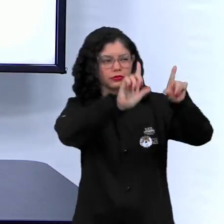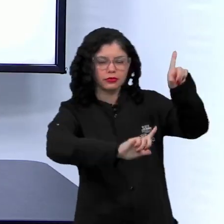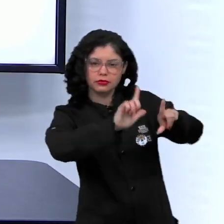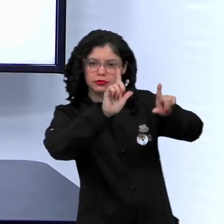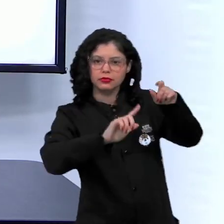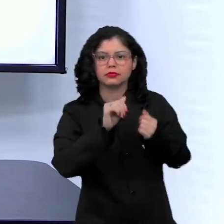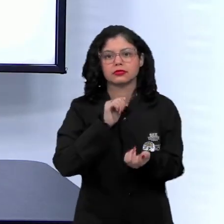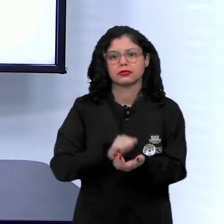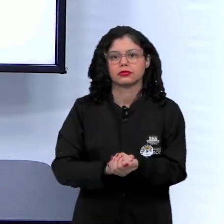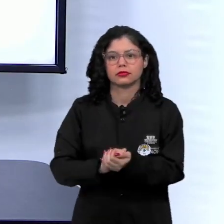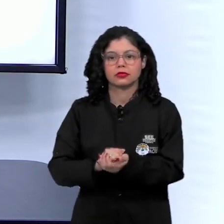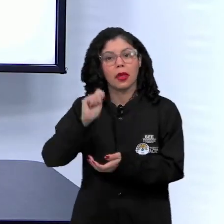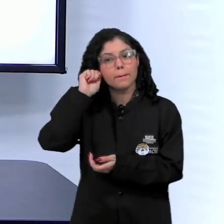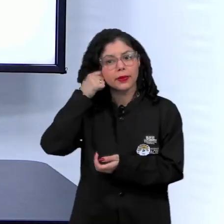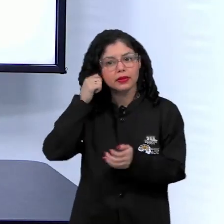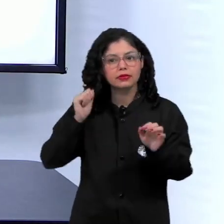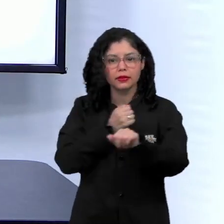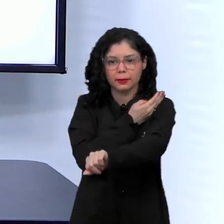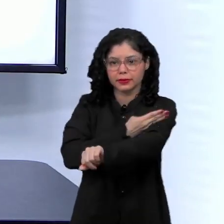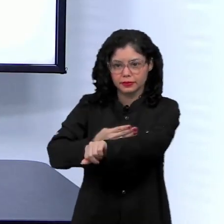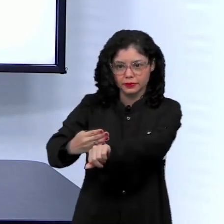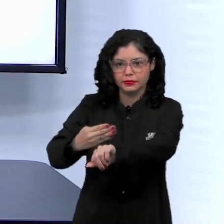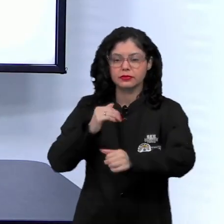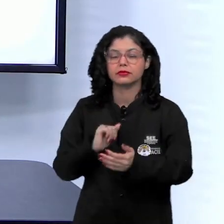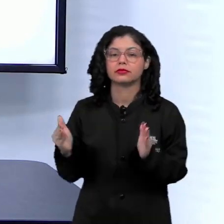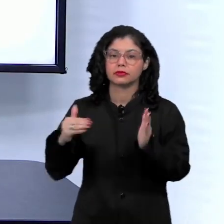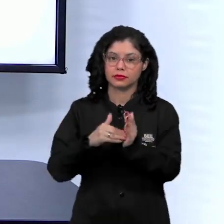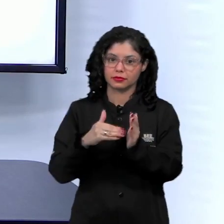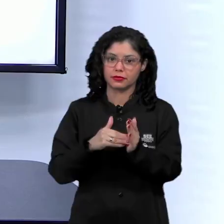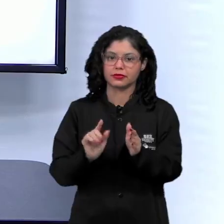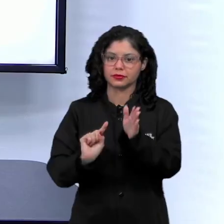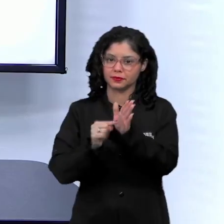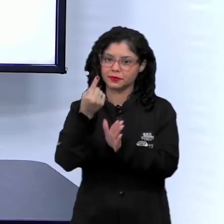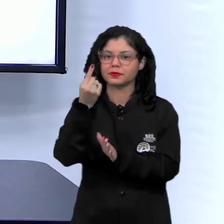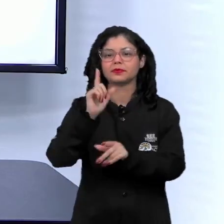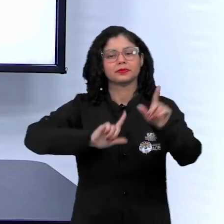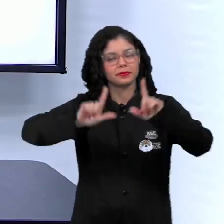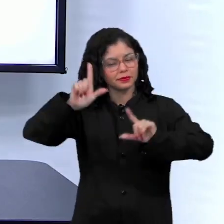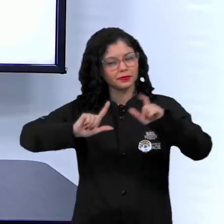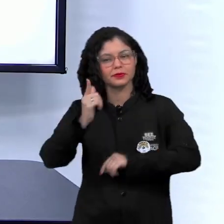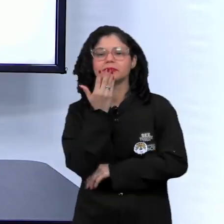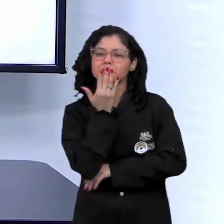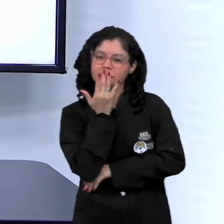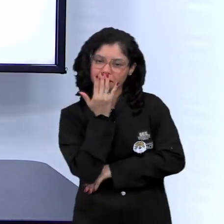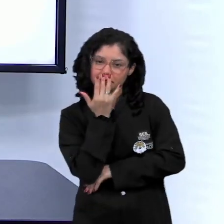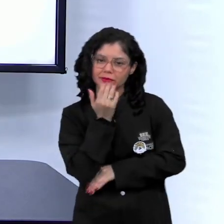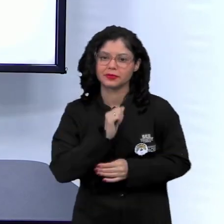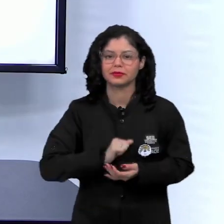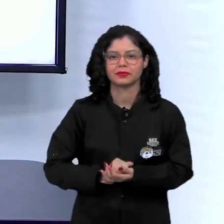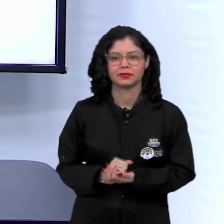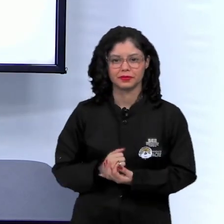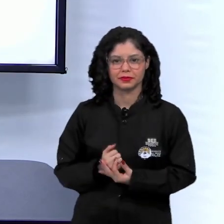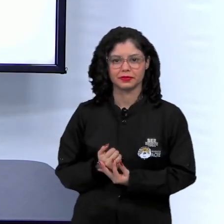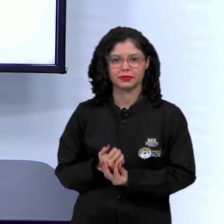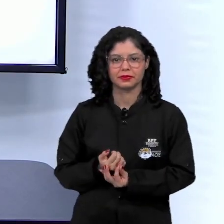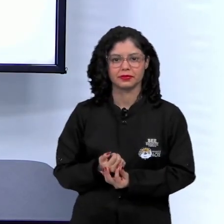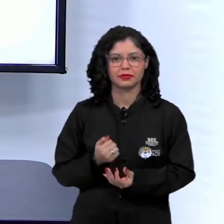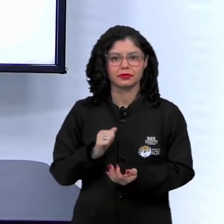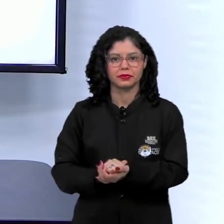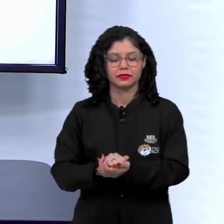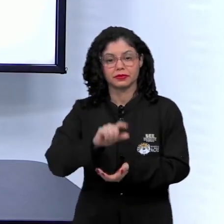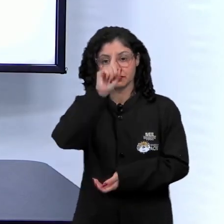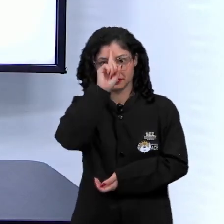em preto e branco, até surgir a primeira TV de forma colorida, com